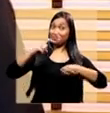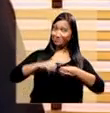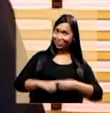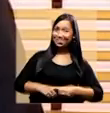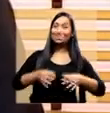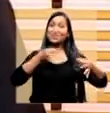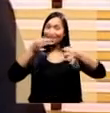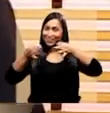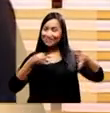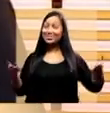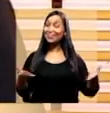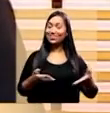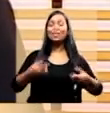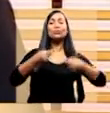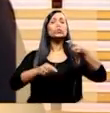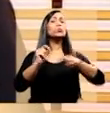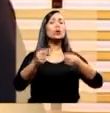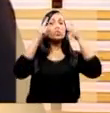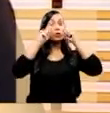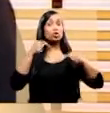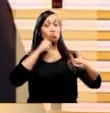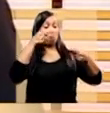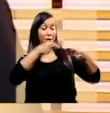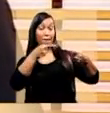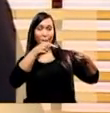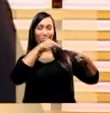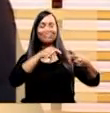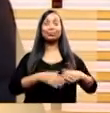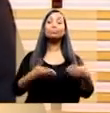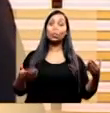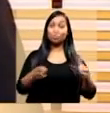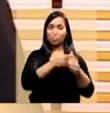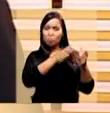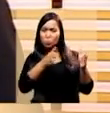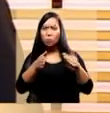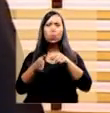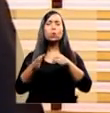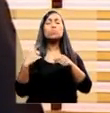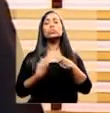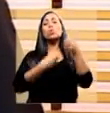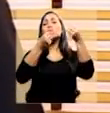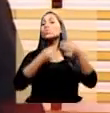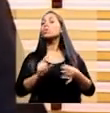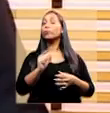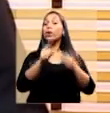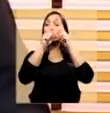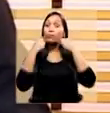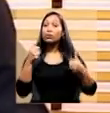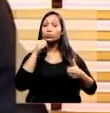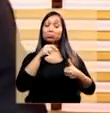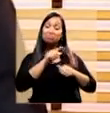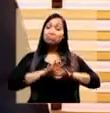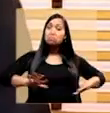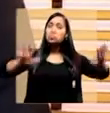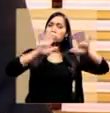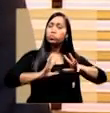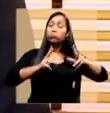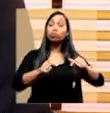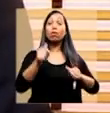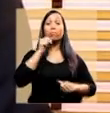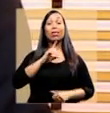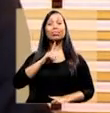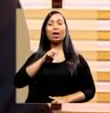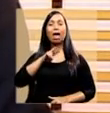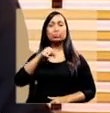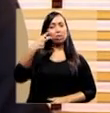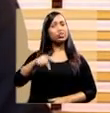E voltamos com o ponto de vista, hoje discutindo a violência contra a mulher. No primeiro bloco, a gente falou da violência como uma forma geral.